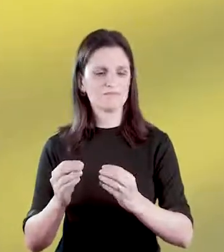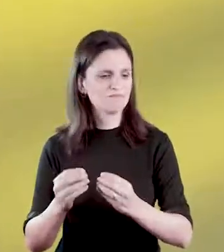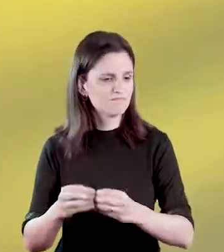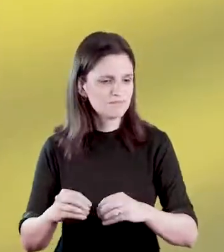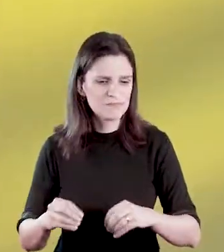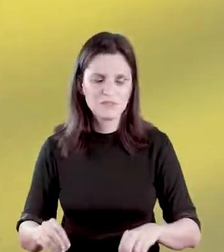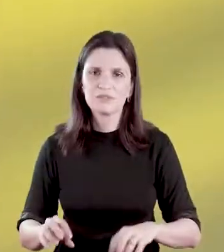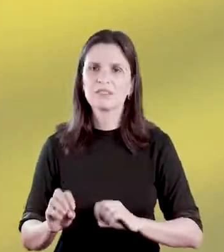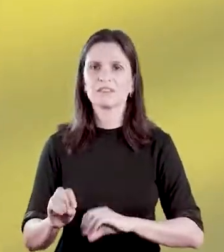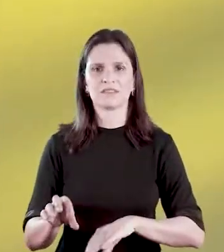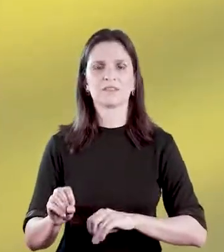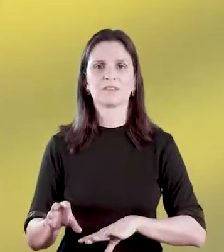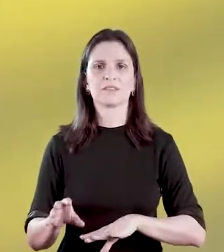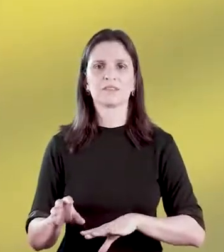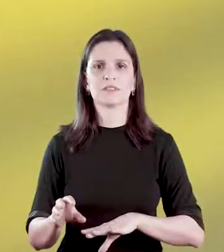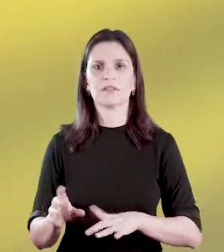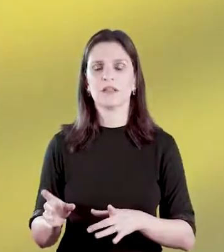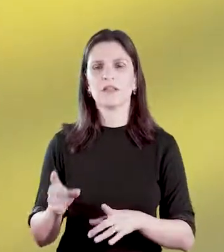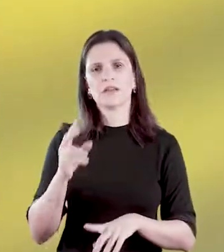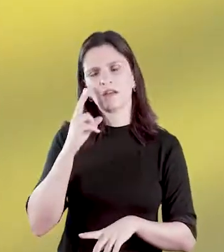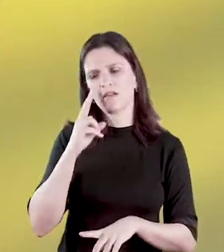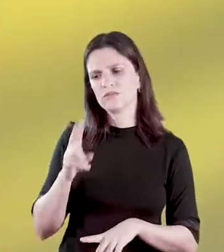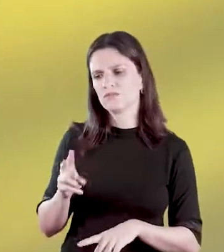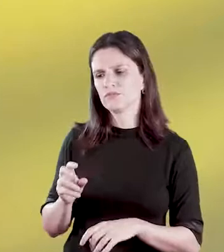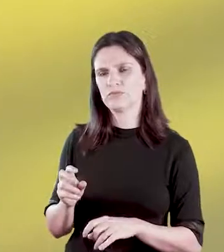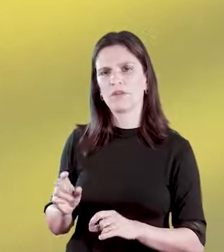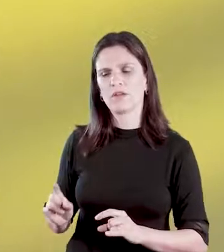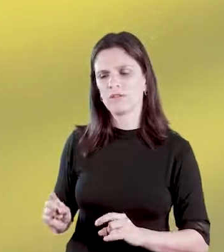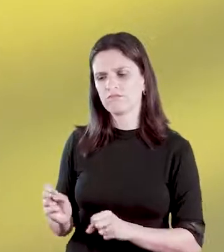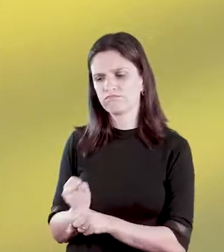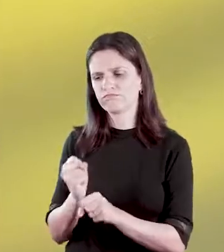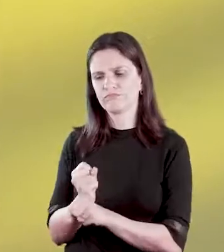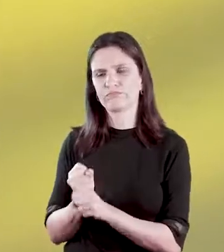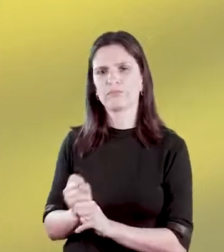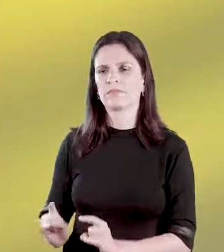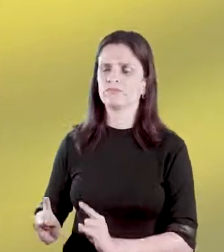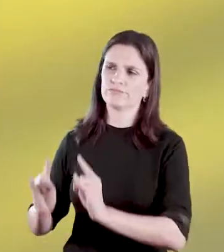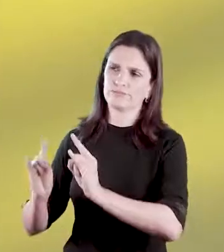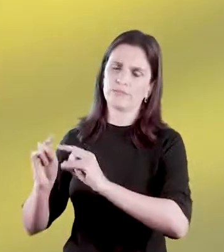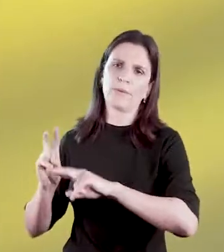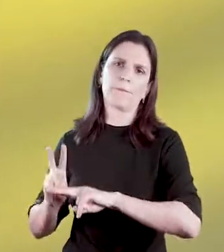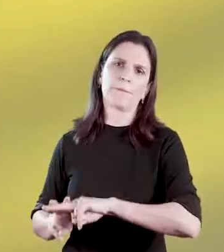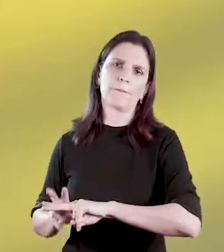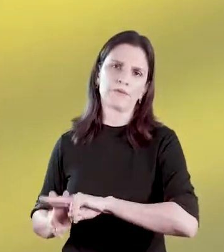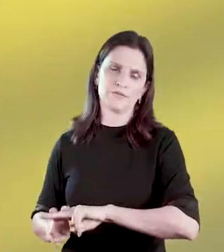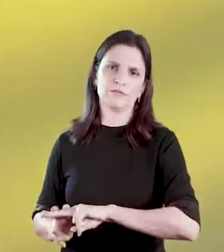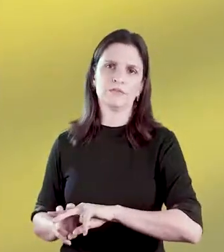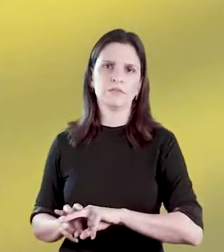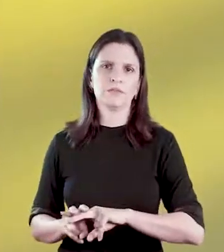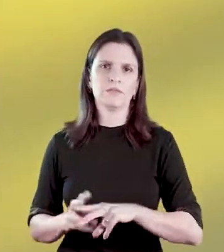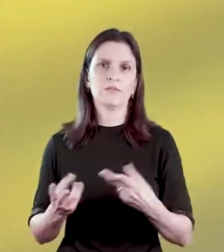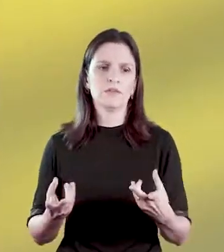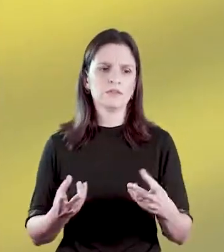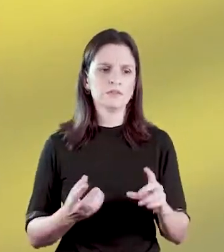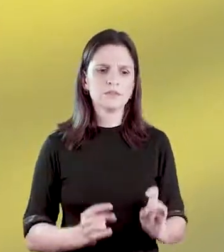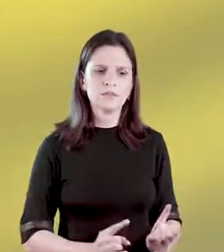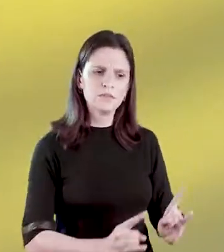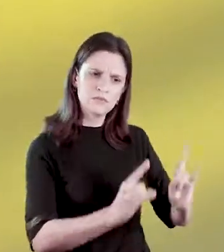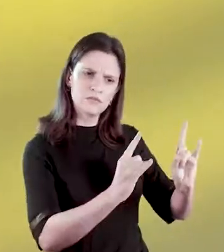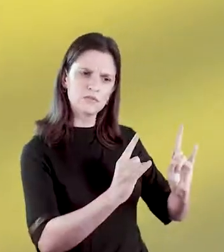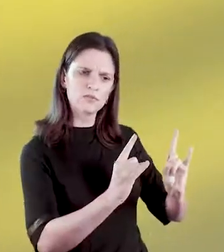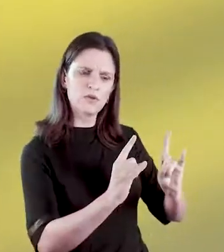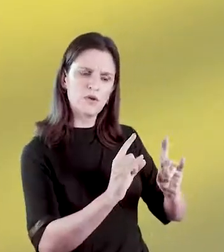a gente vê construindo mais presídio do que escolas de Formação a